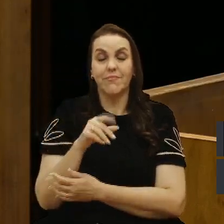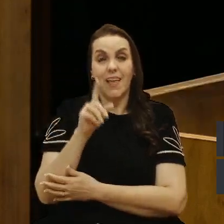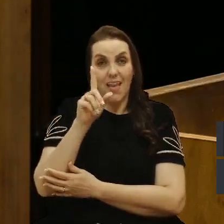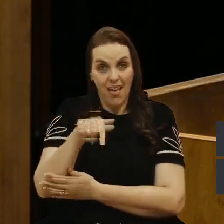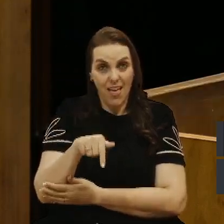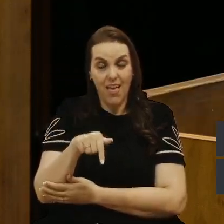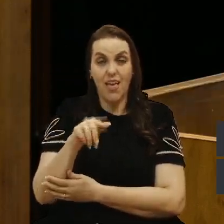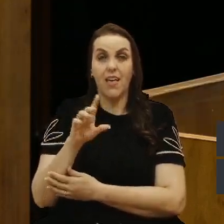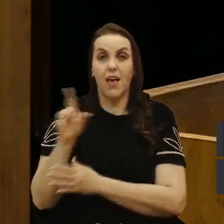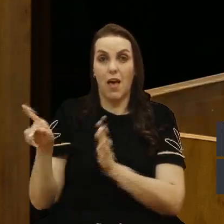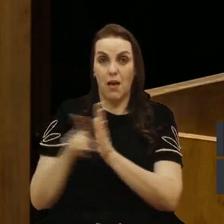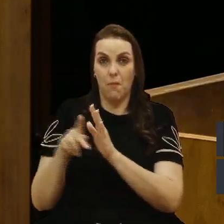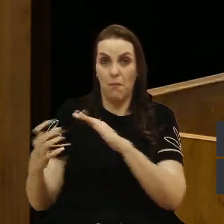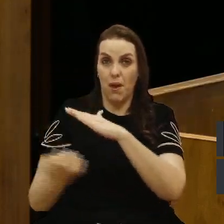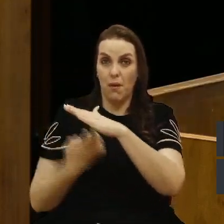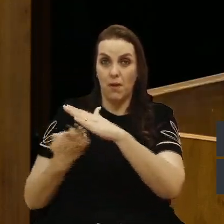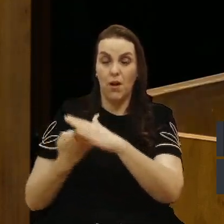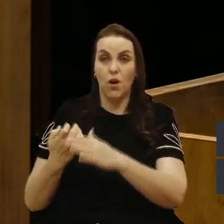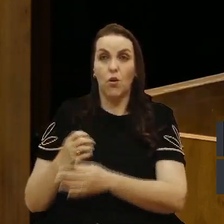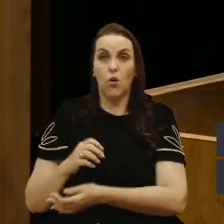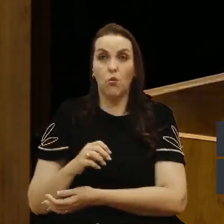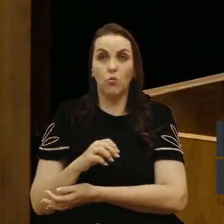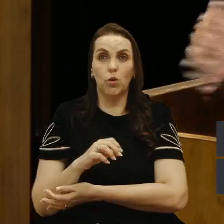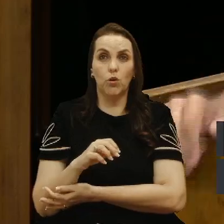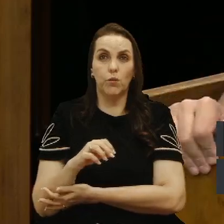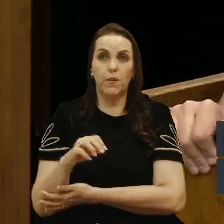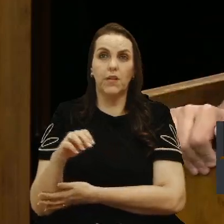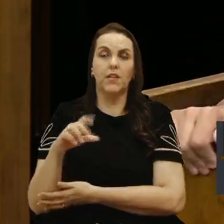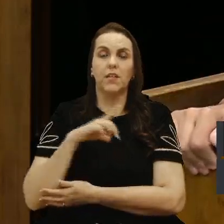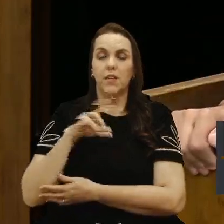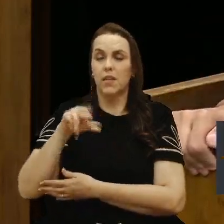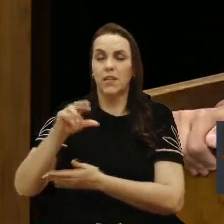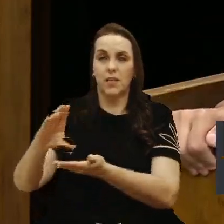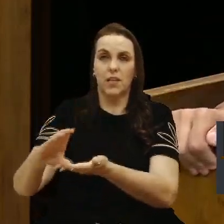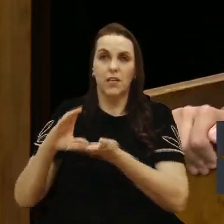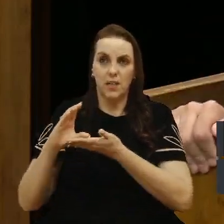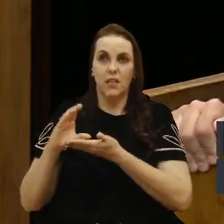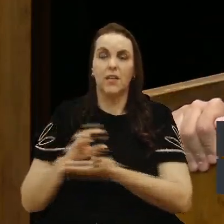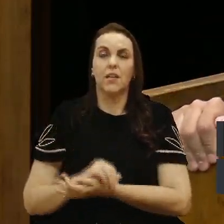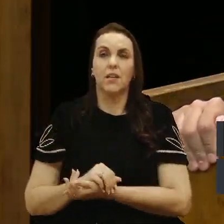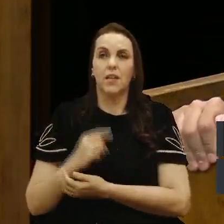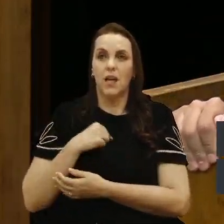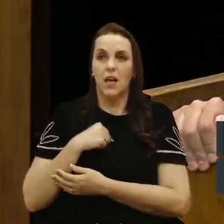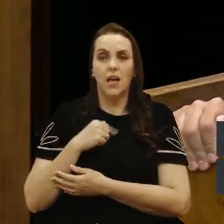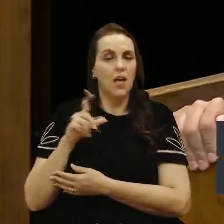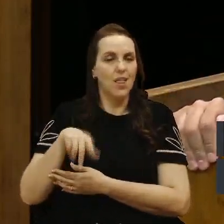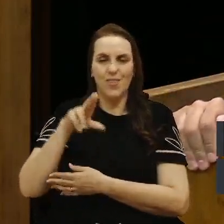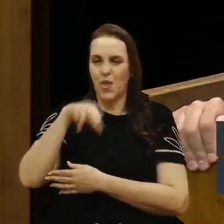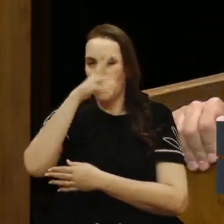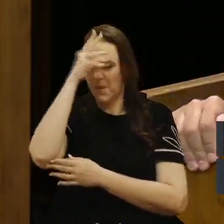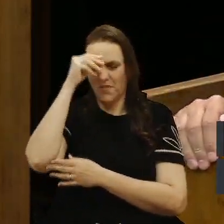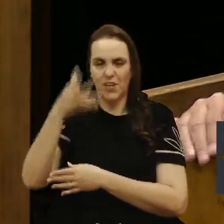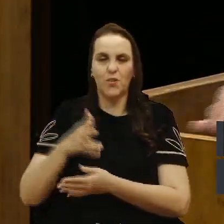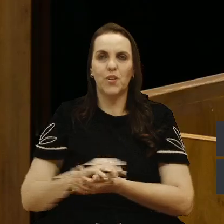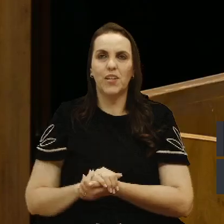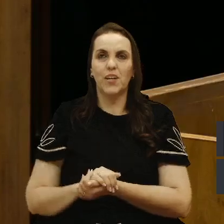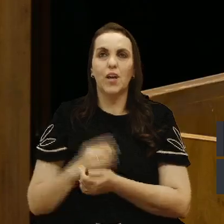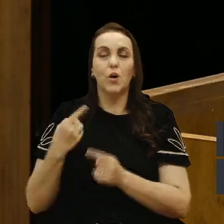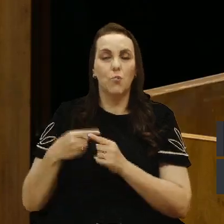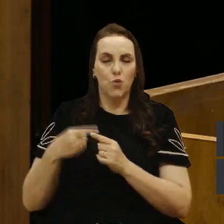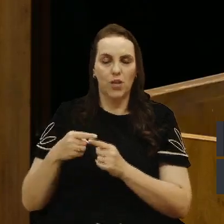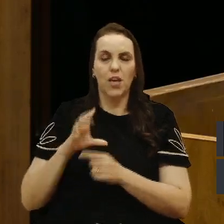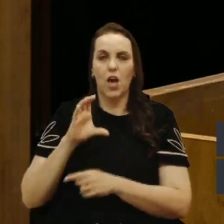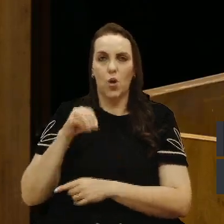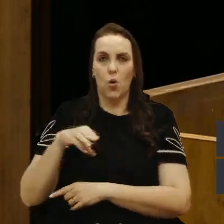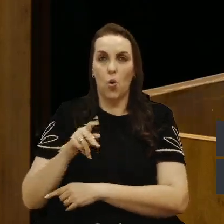a Conlurb não recebe nenhum aporte financeiro da prefeitura. Por quê? Porque a Conlurb